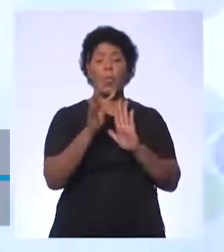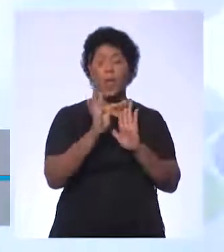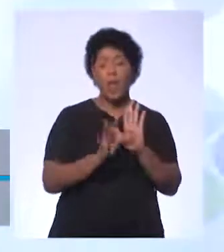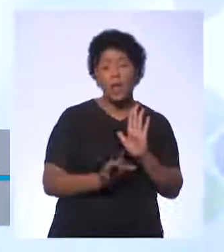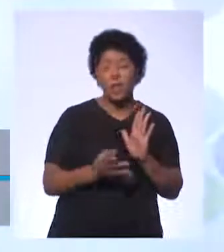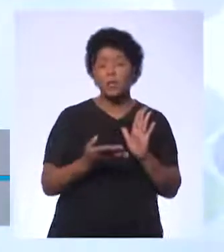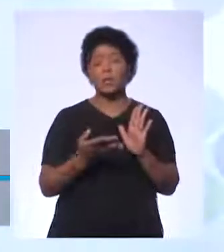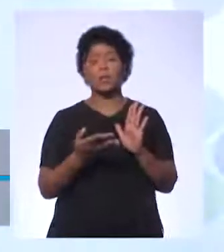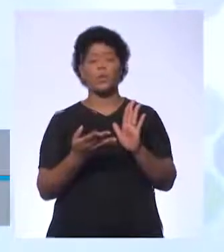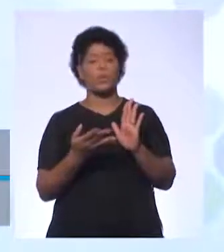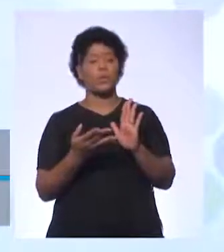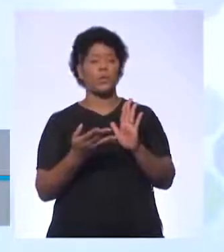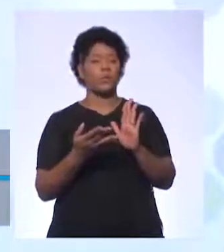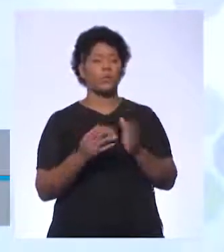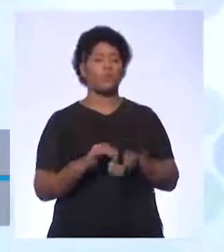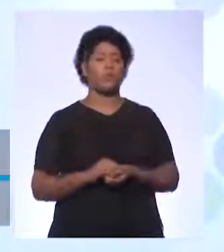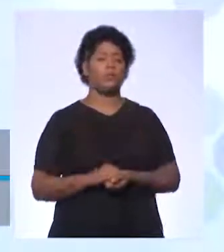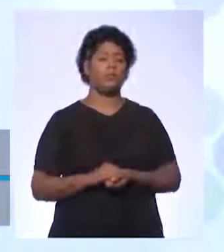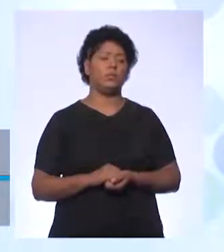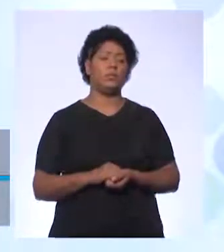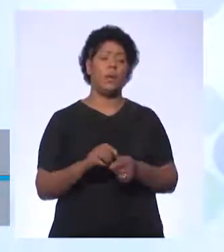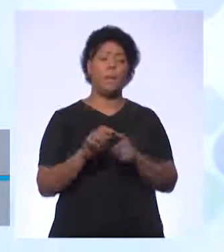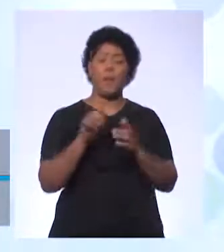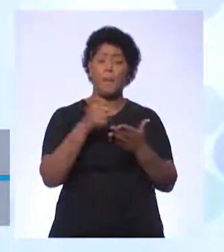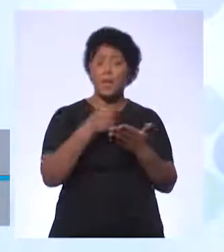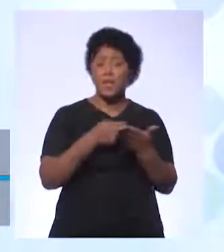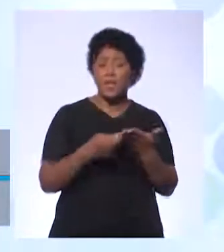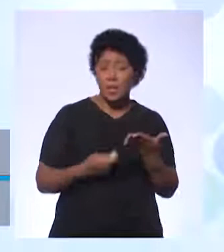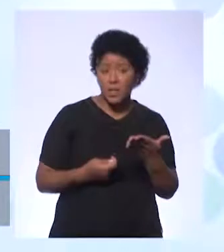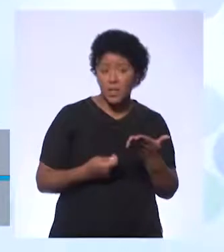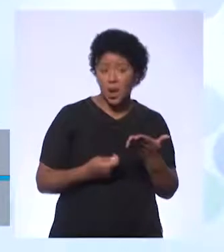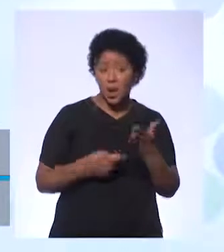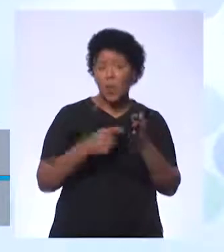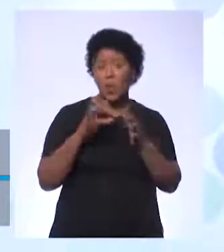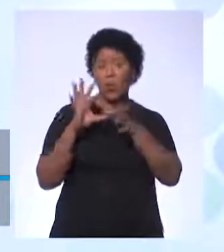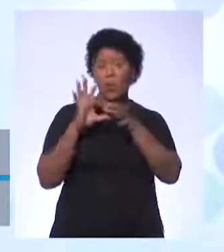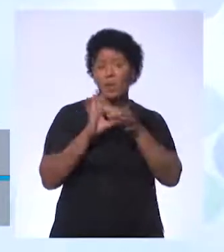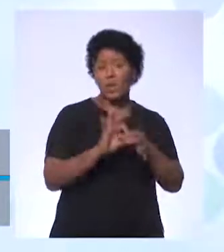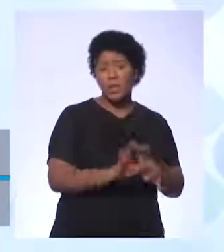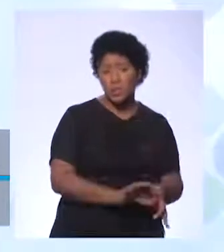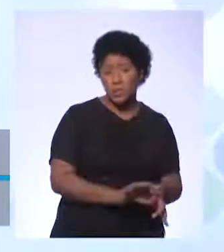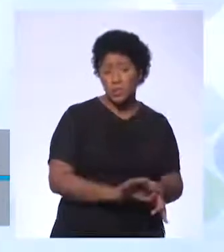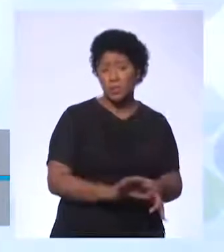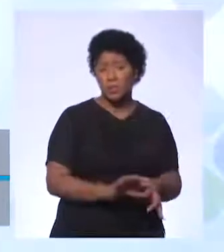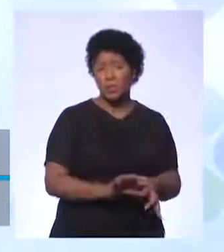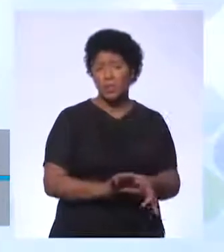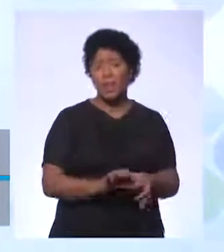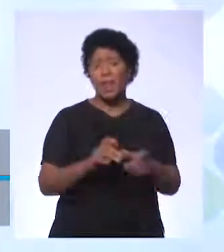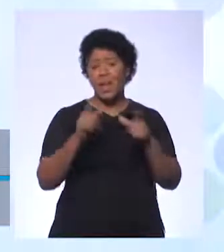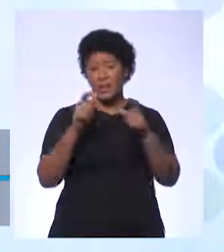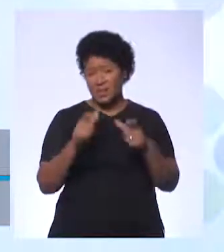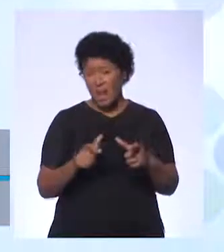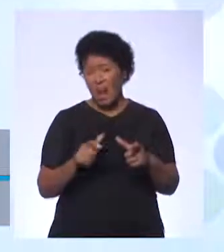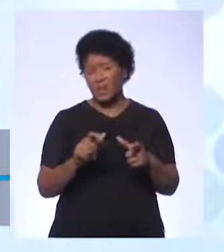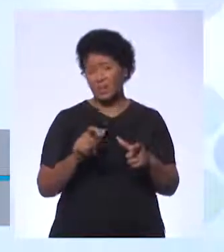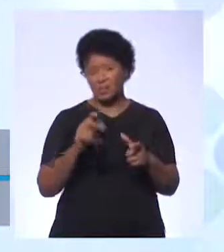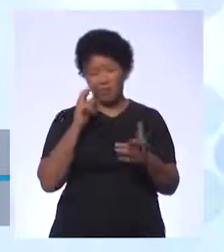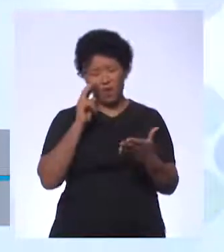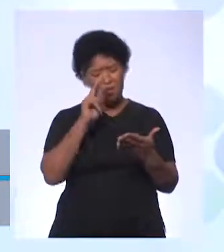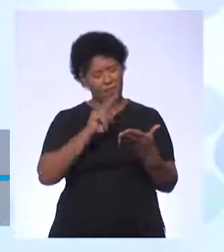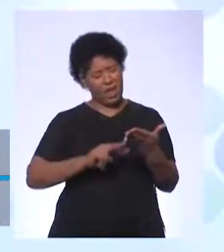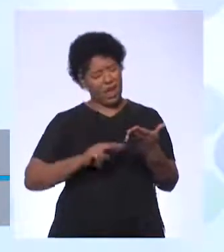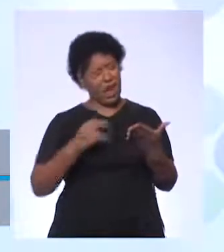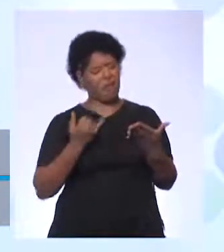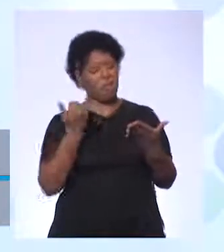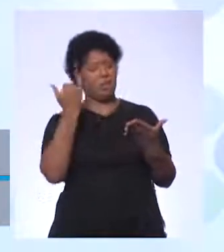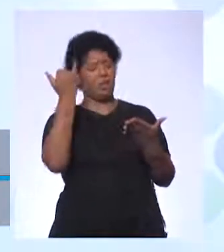momento. Depois, na parte escrita, esse contexto do texto, eu coloquei ali partes importantes, eu